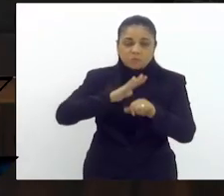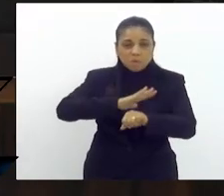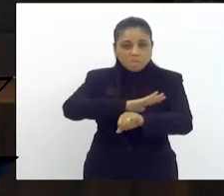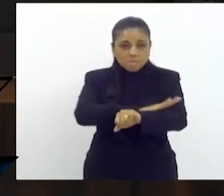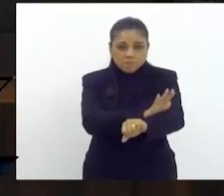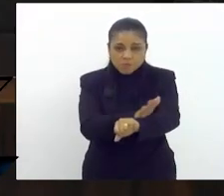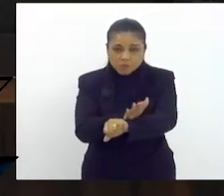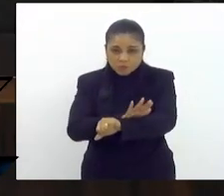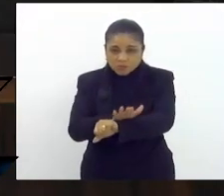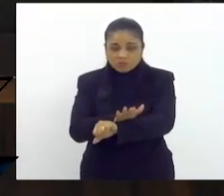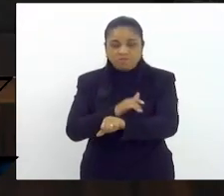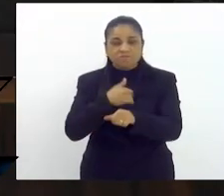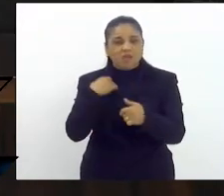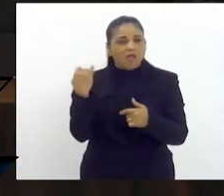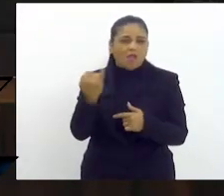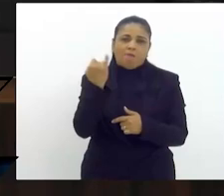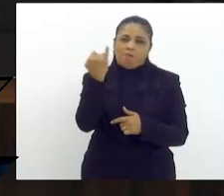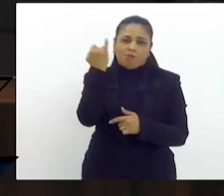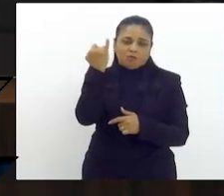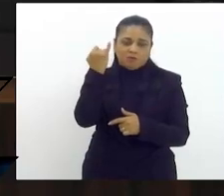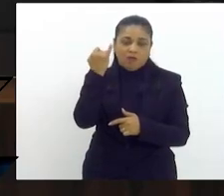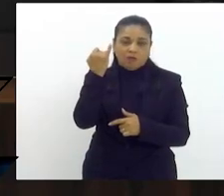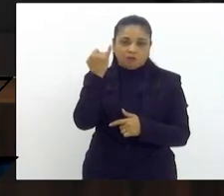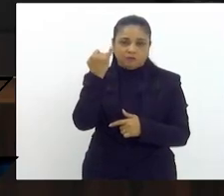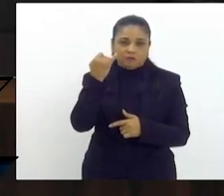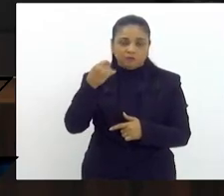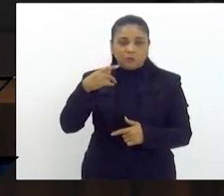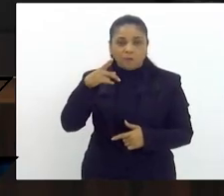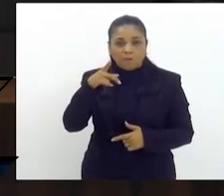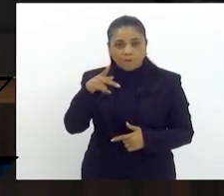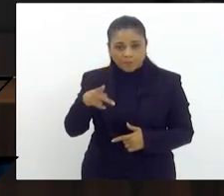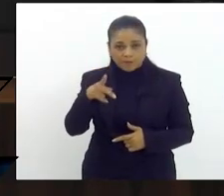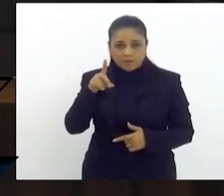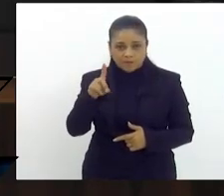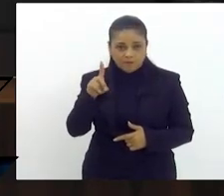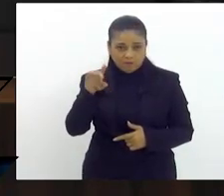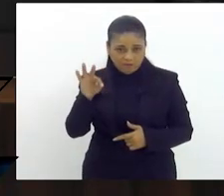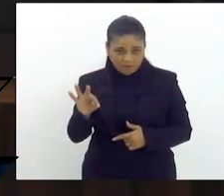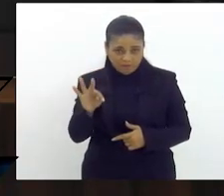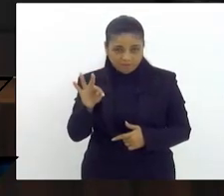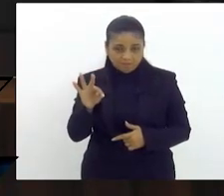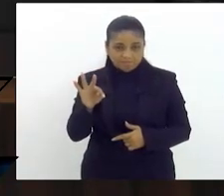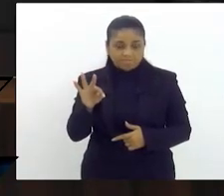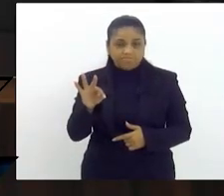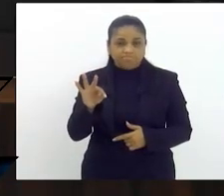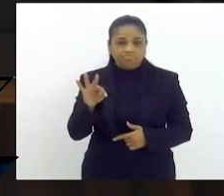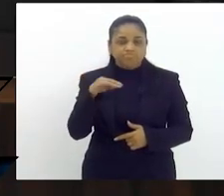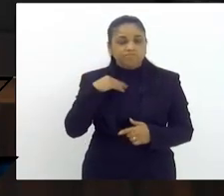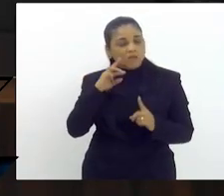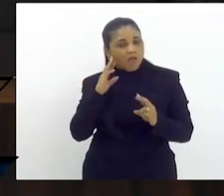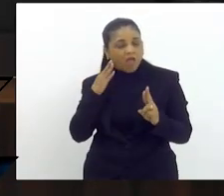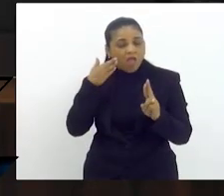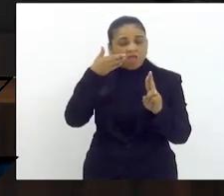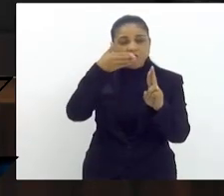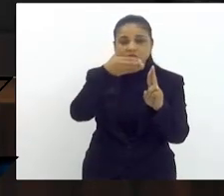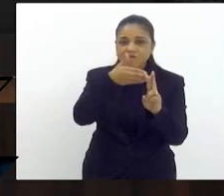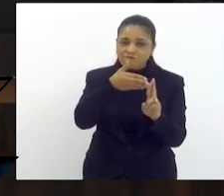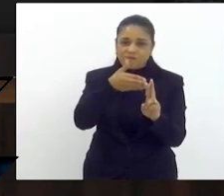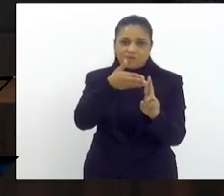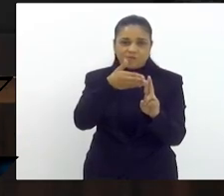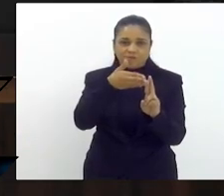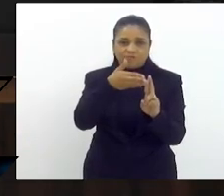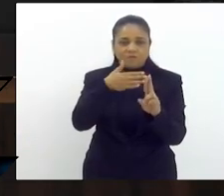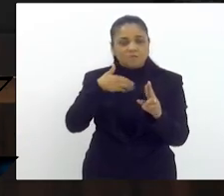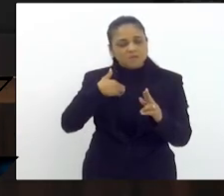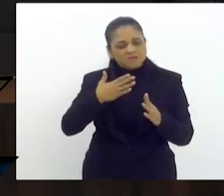era muito importante é muito importante para nós do PDT e portanto eu quero fazer aqui uma referência muito dizer